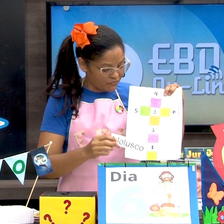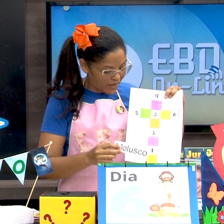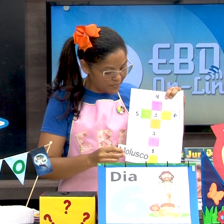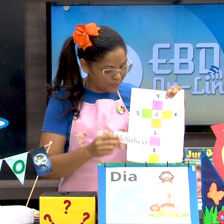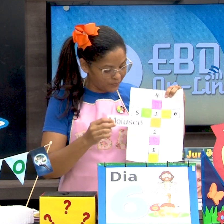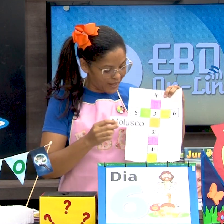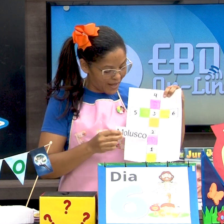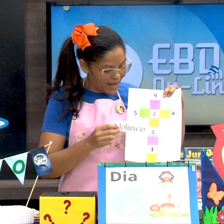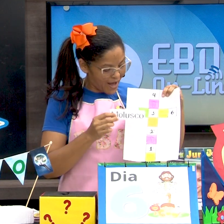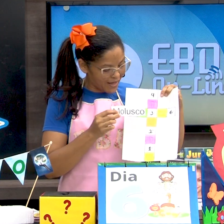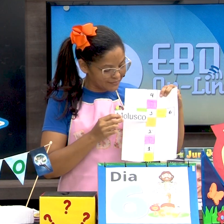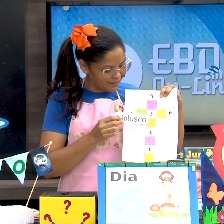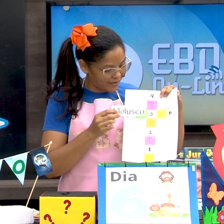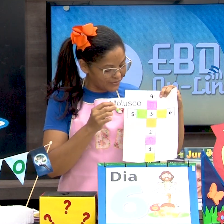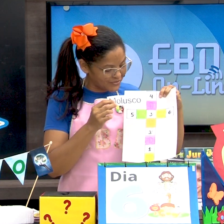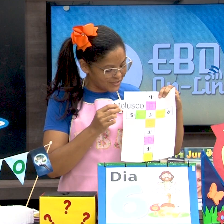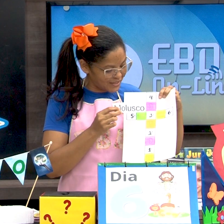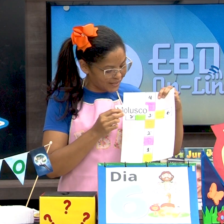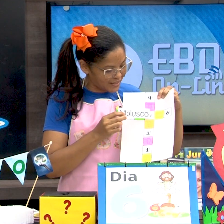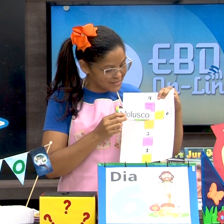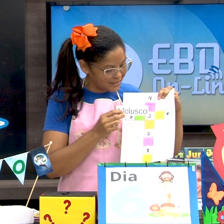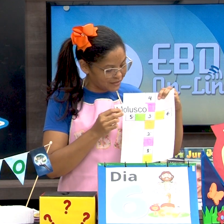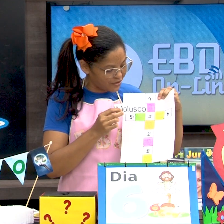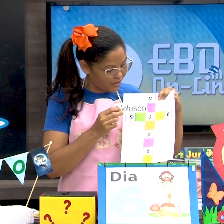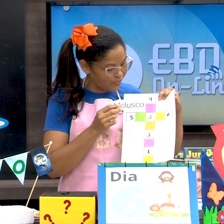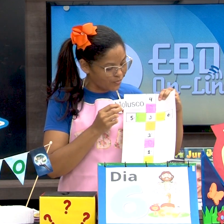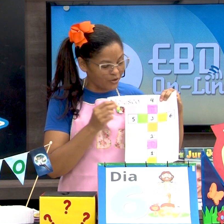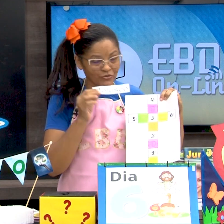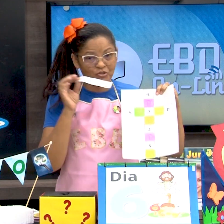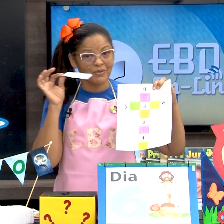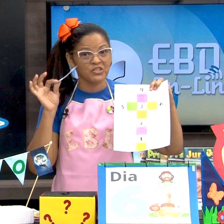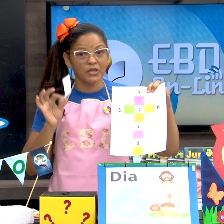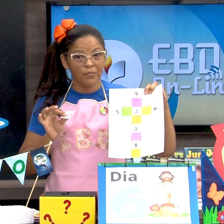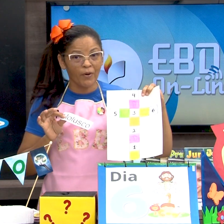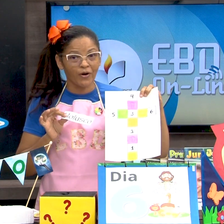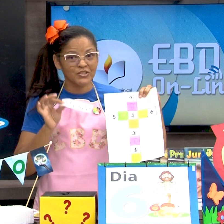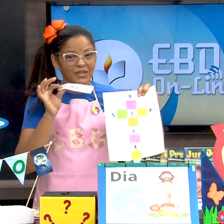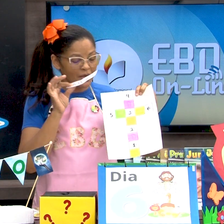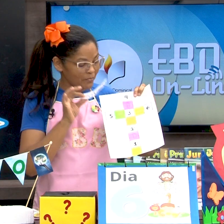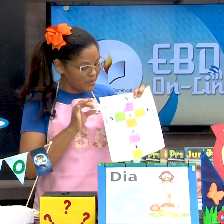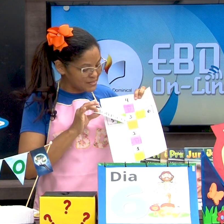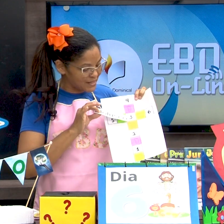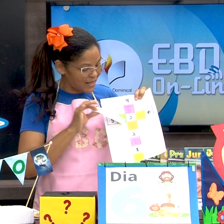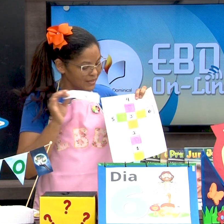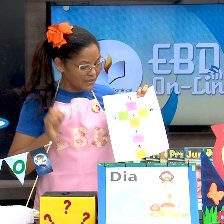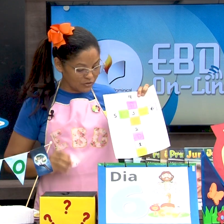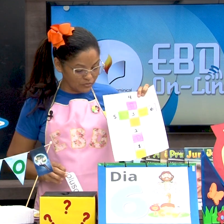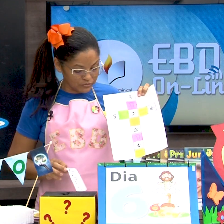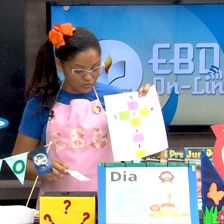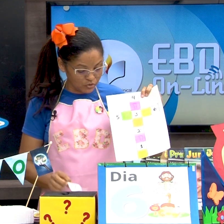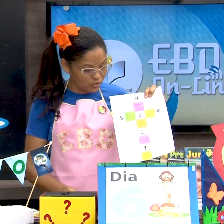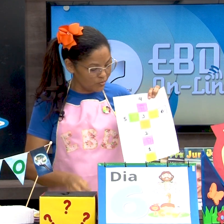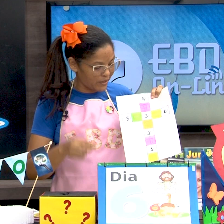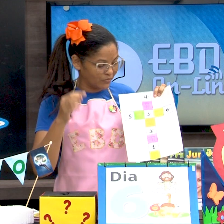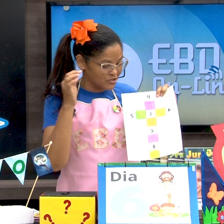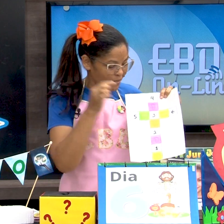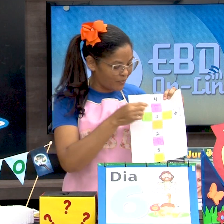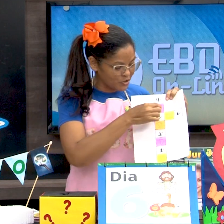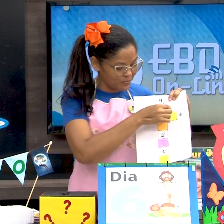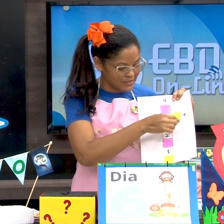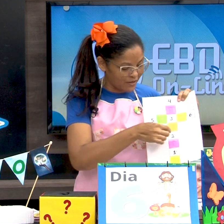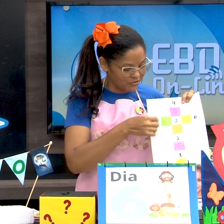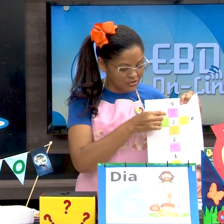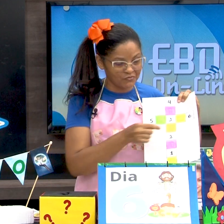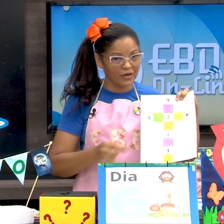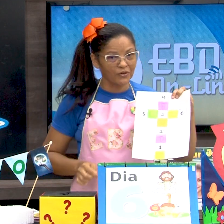aula vai pular até o dia que se criou o Molusco mas não pode pisar no no número